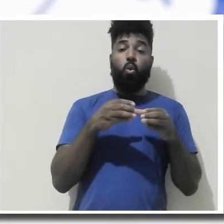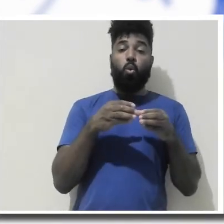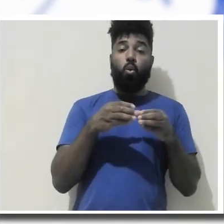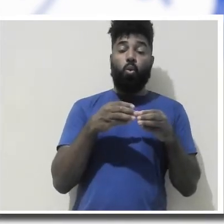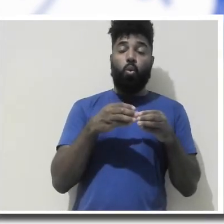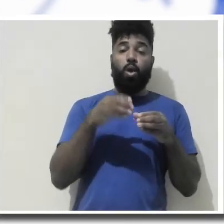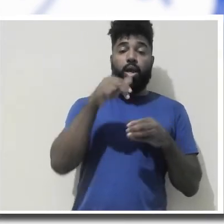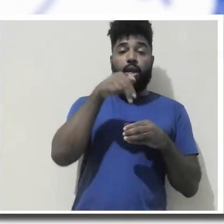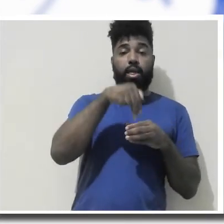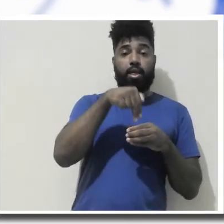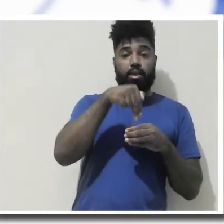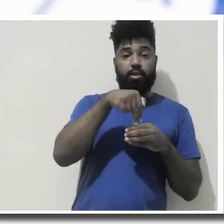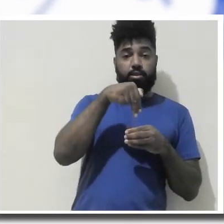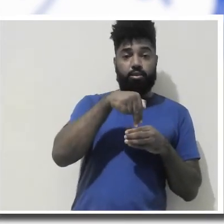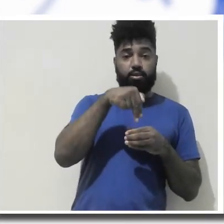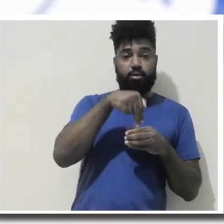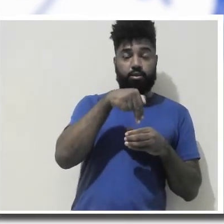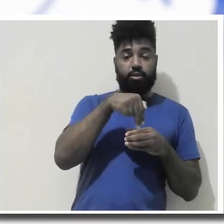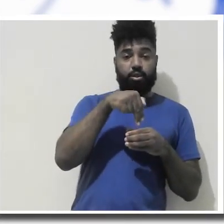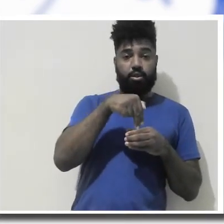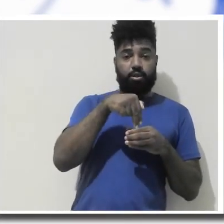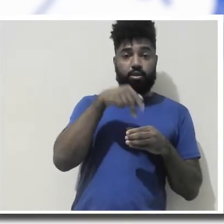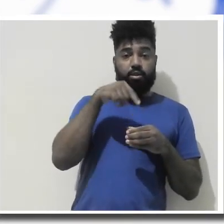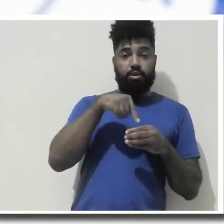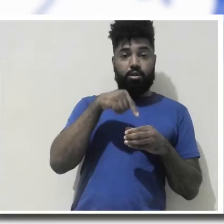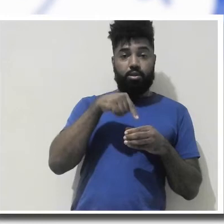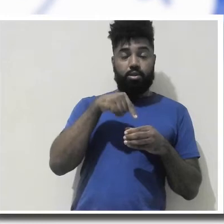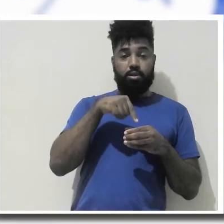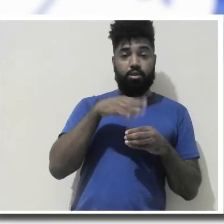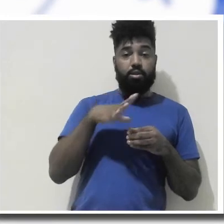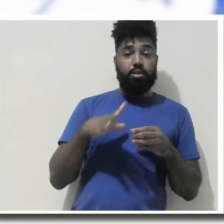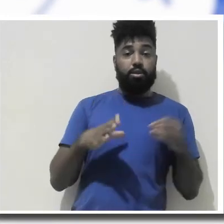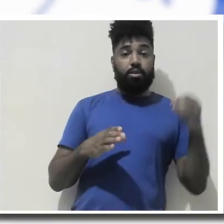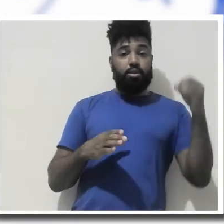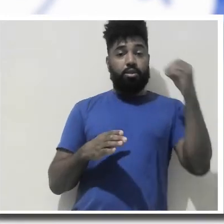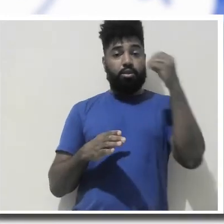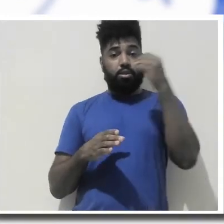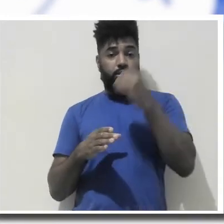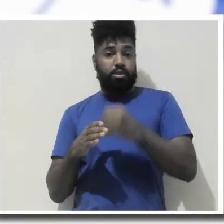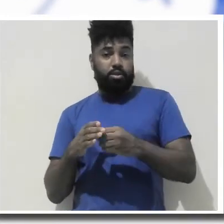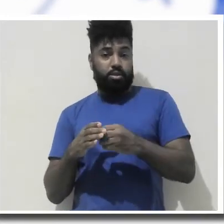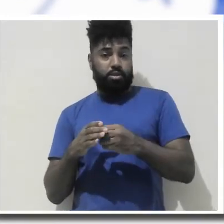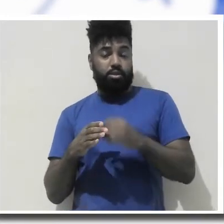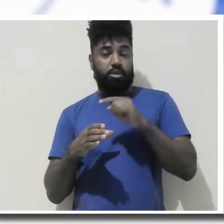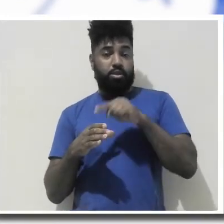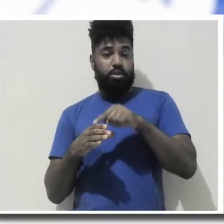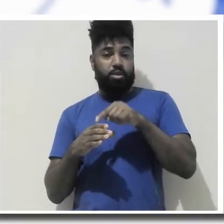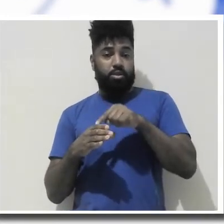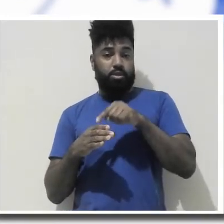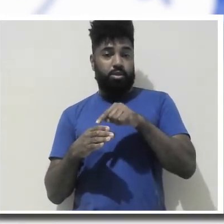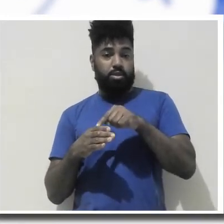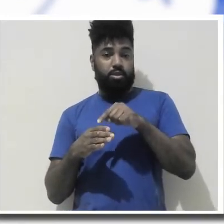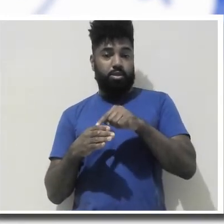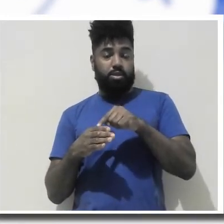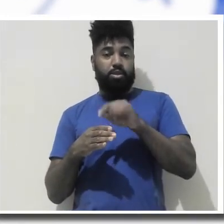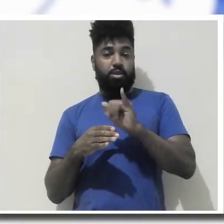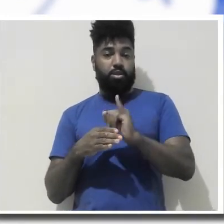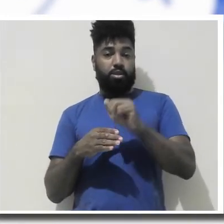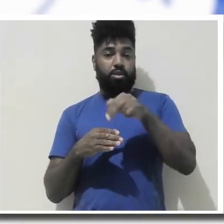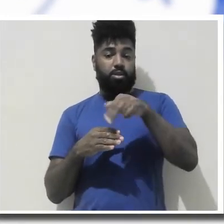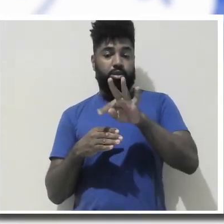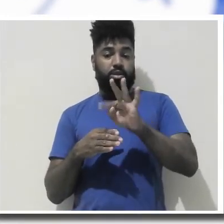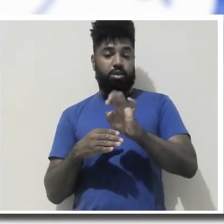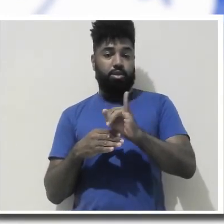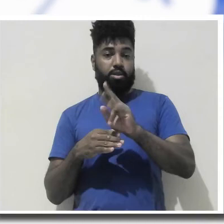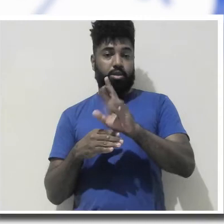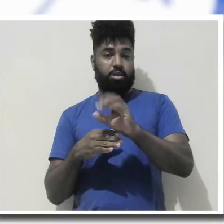conjunto dos naturais está contido no conjunto dos números